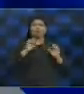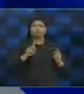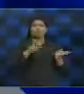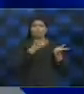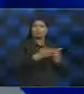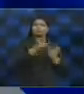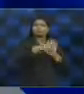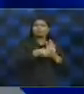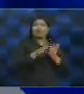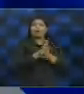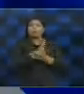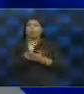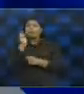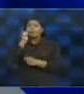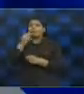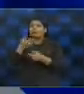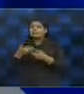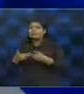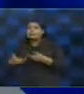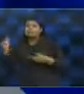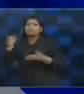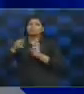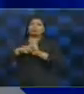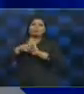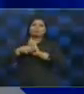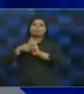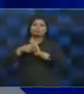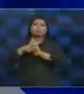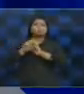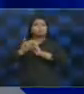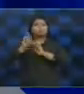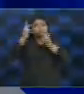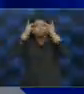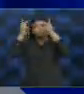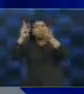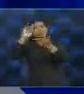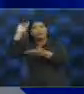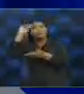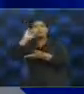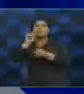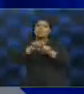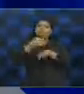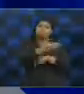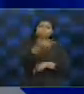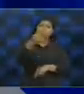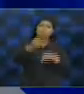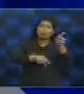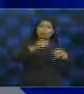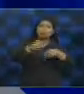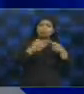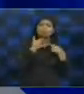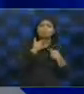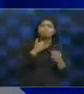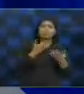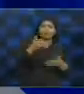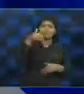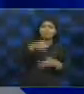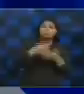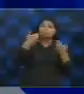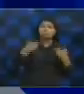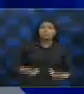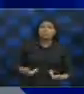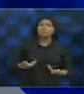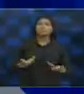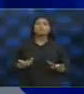que virão, representam, se Deus e o povo permitirem a nossa recondução, representam a